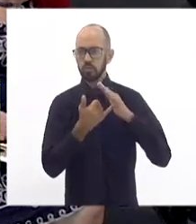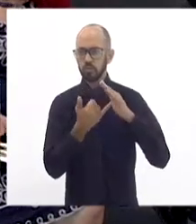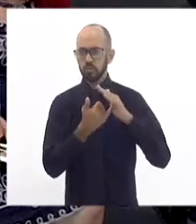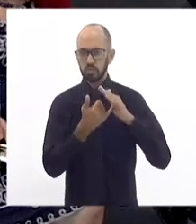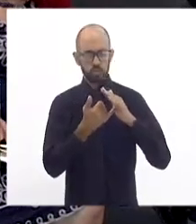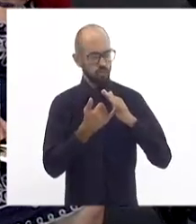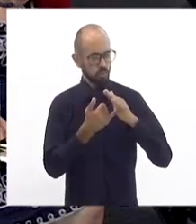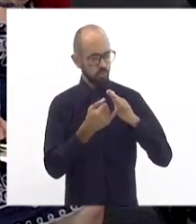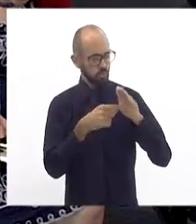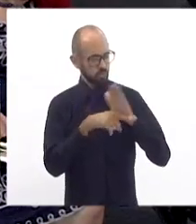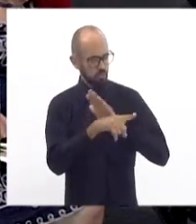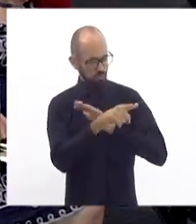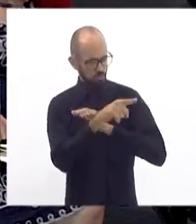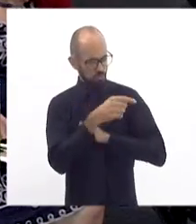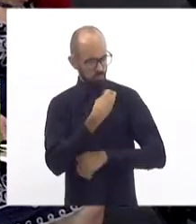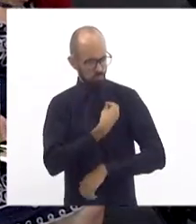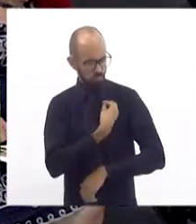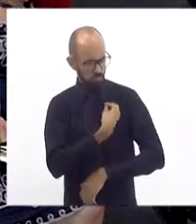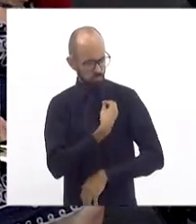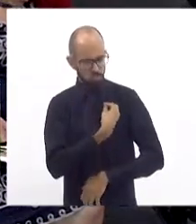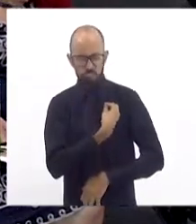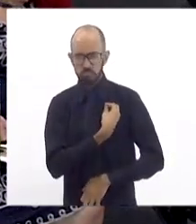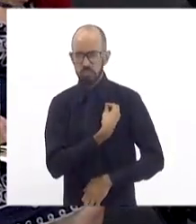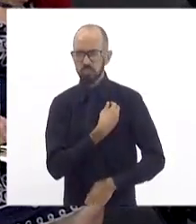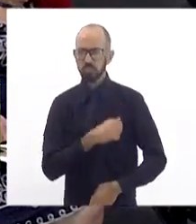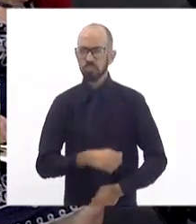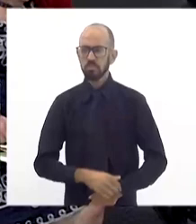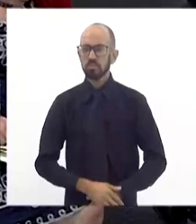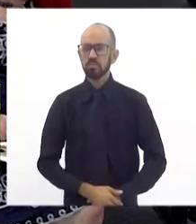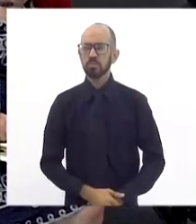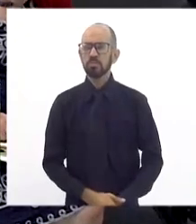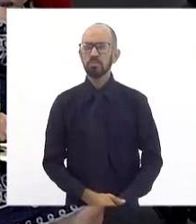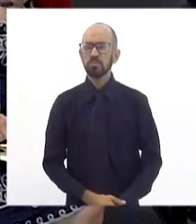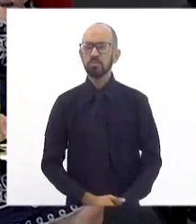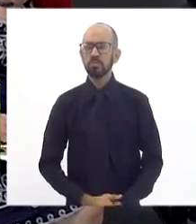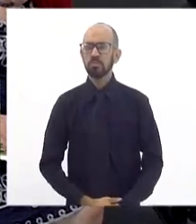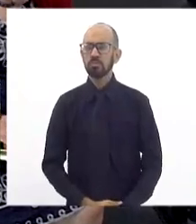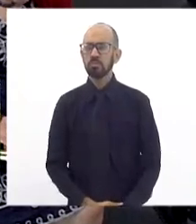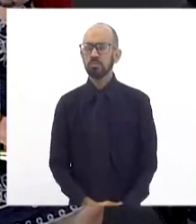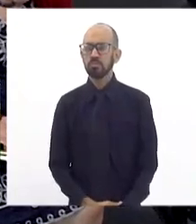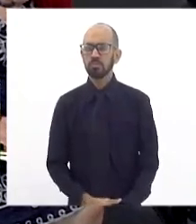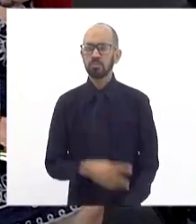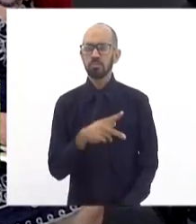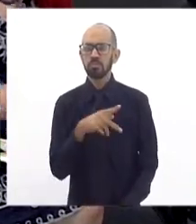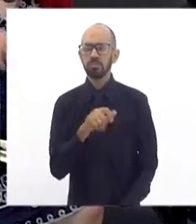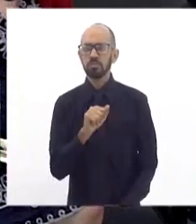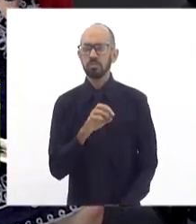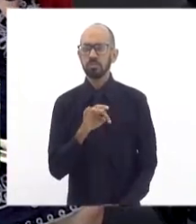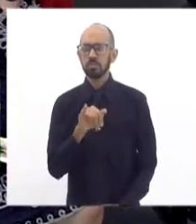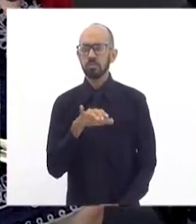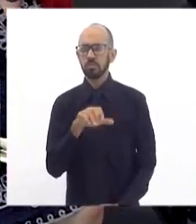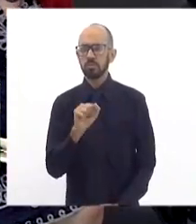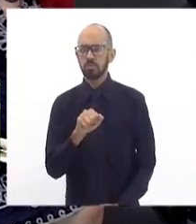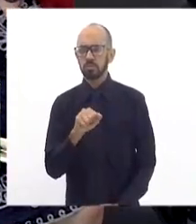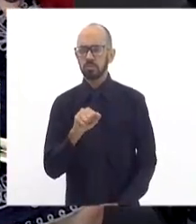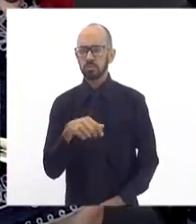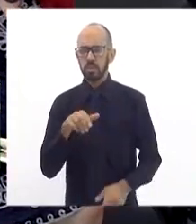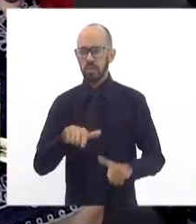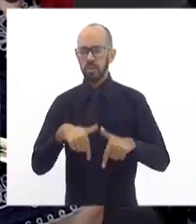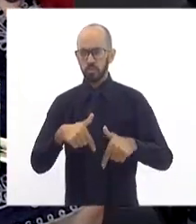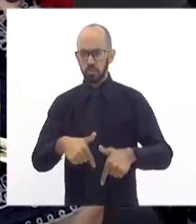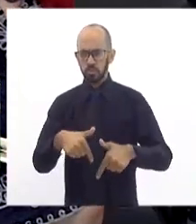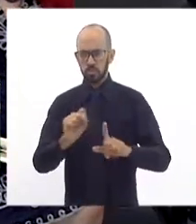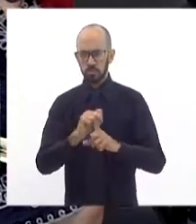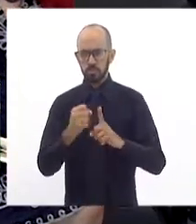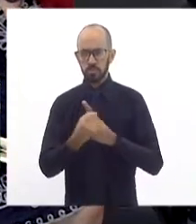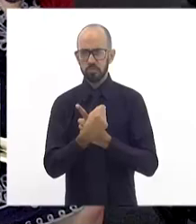área está em presente aqui é bom ok o Patrícia tu Ângela Direitos Humanos administração